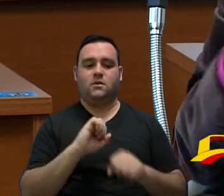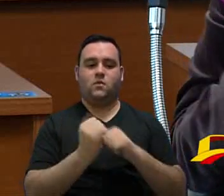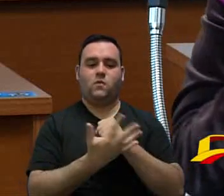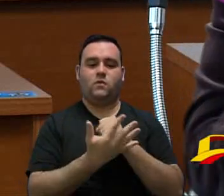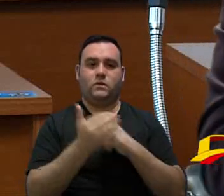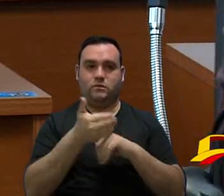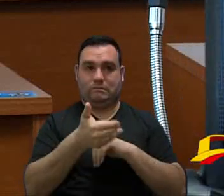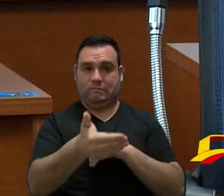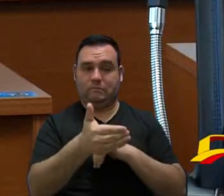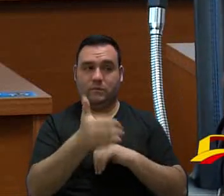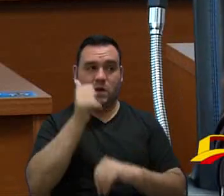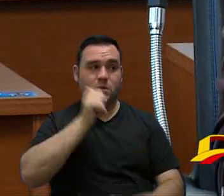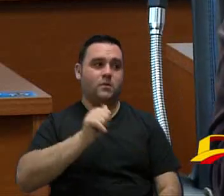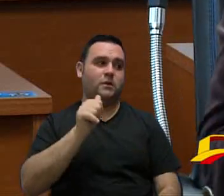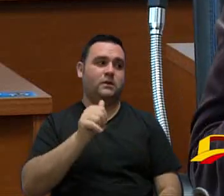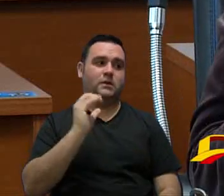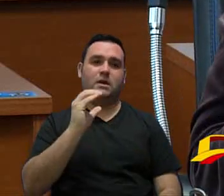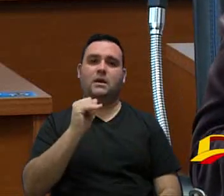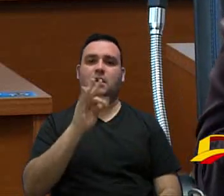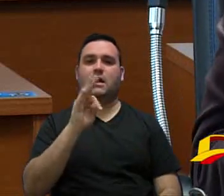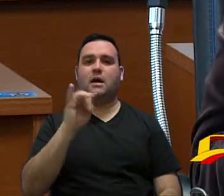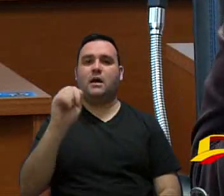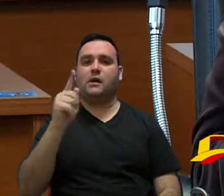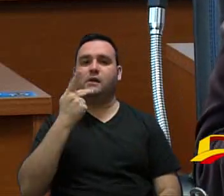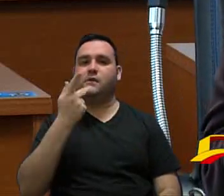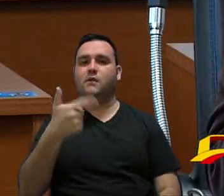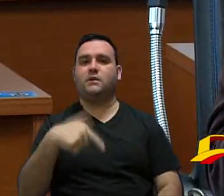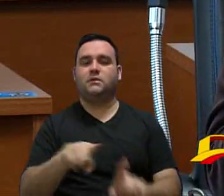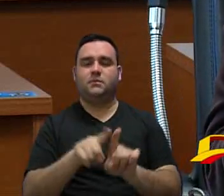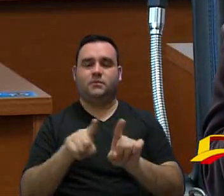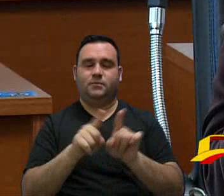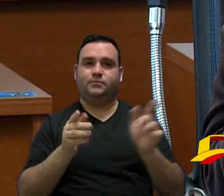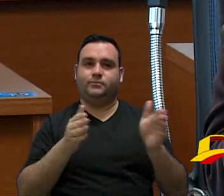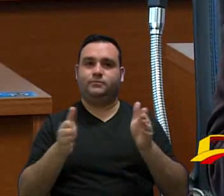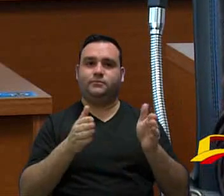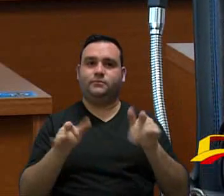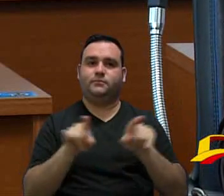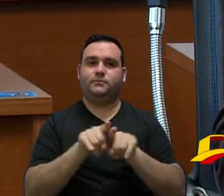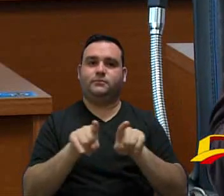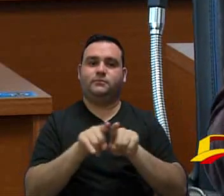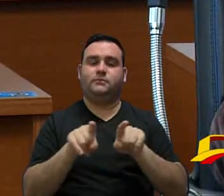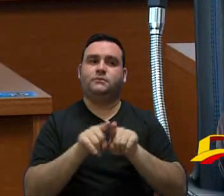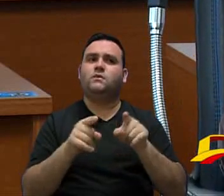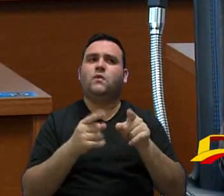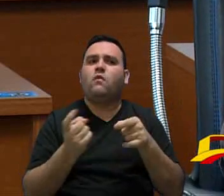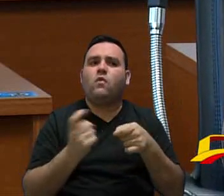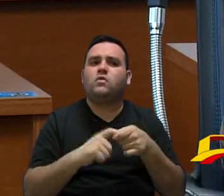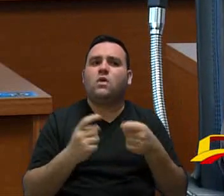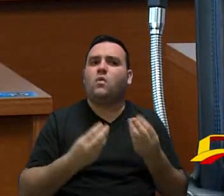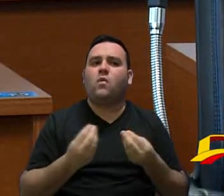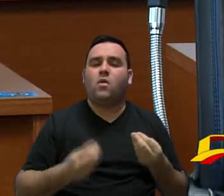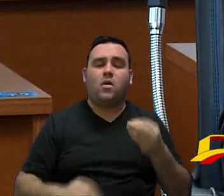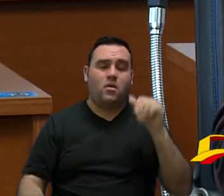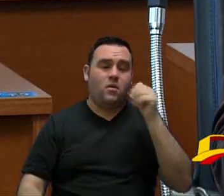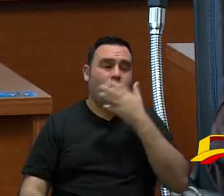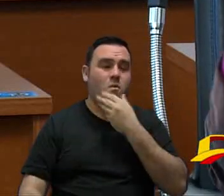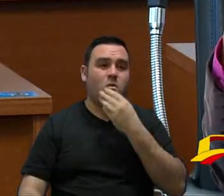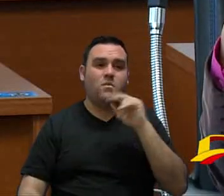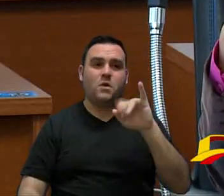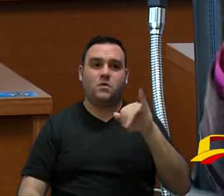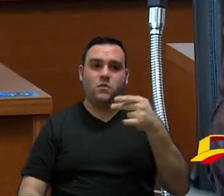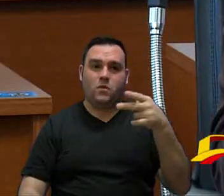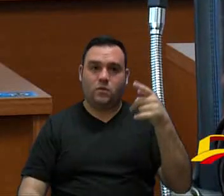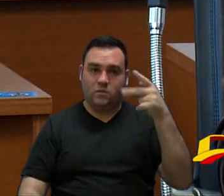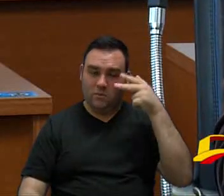com vida e a doutora taxa estava aqui falando também nesse momento de como retomar o que o vereador donizete